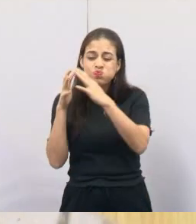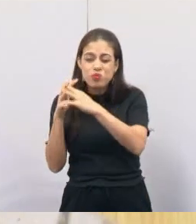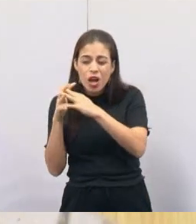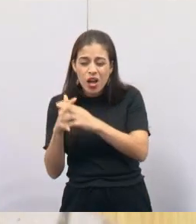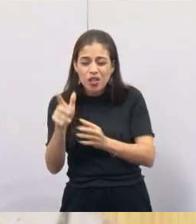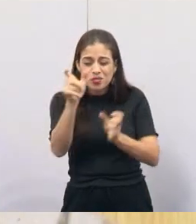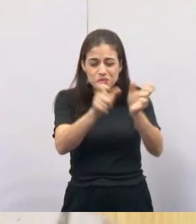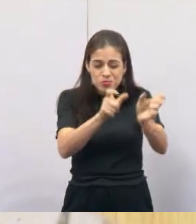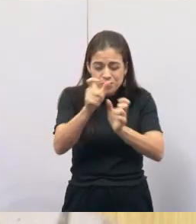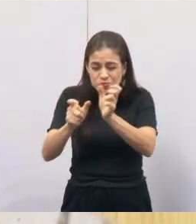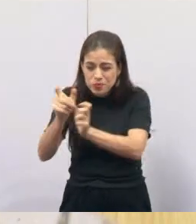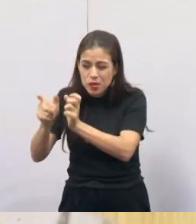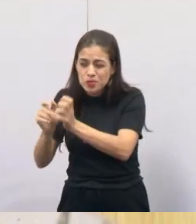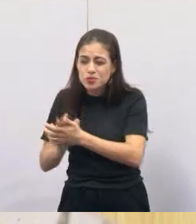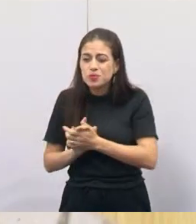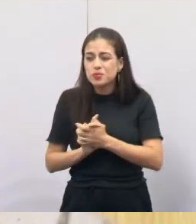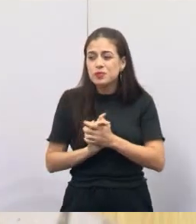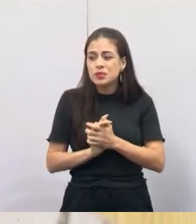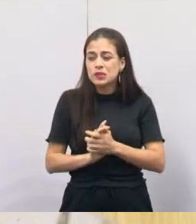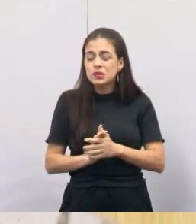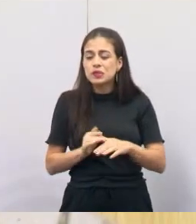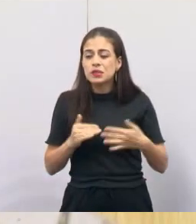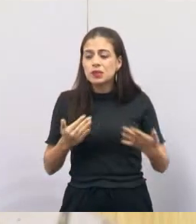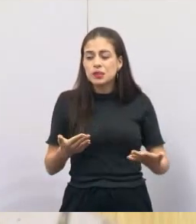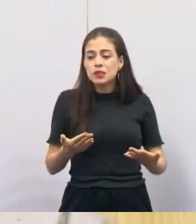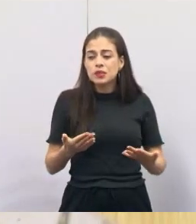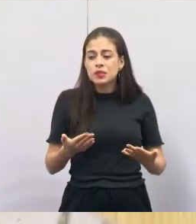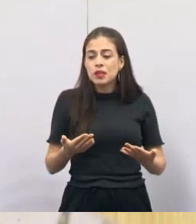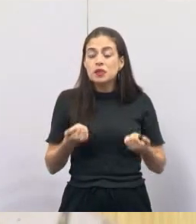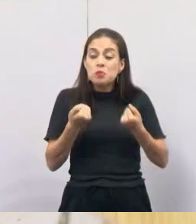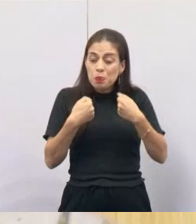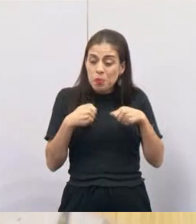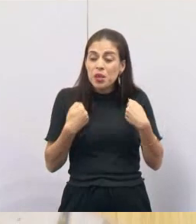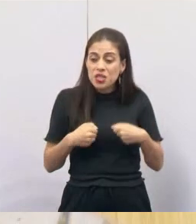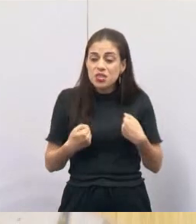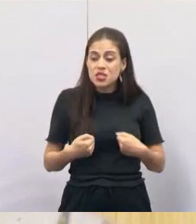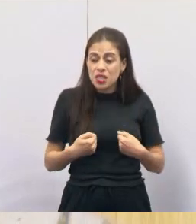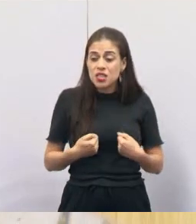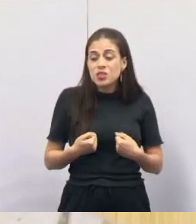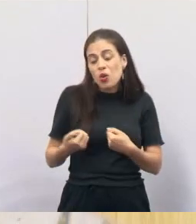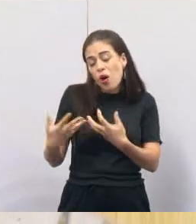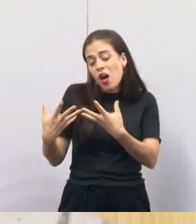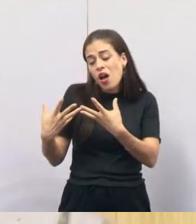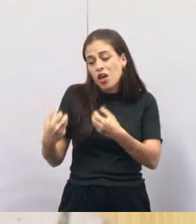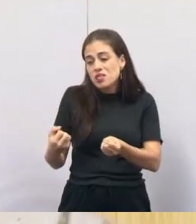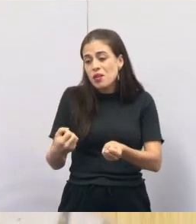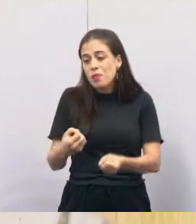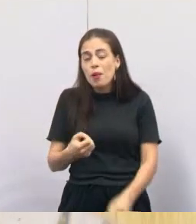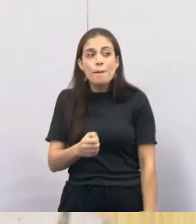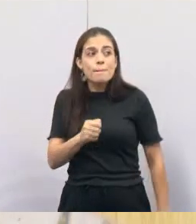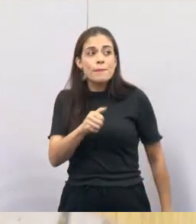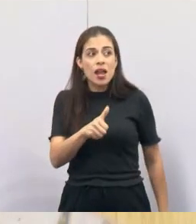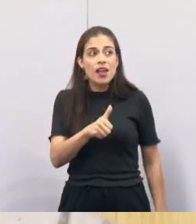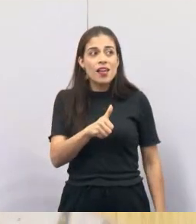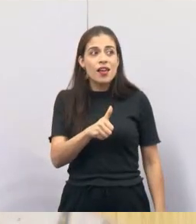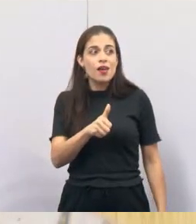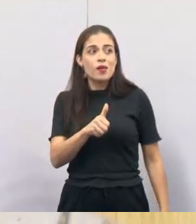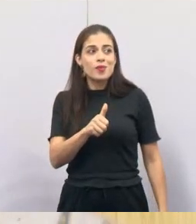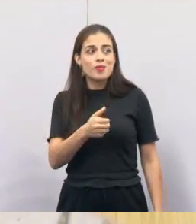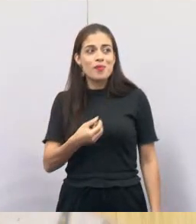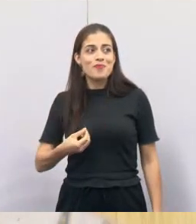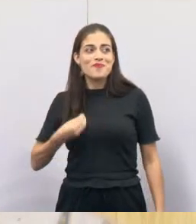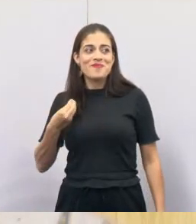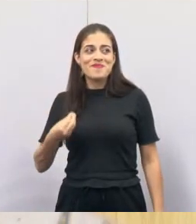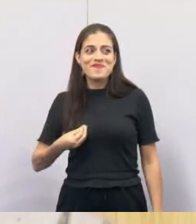aos munícipes, sendo que os mesmos necessitam desse benefício para a sua sobrevivência.